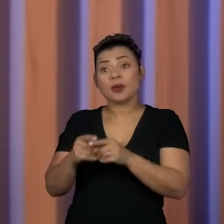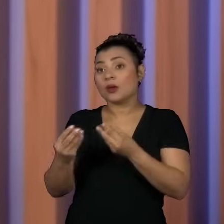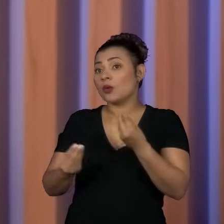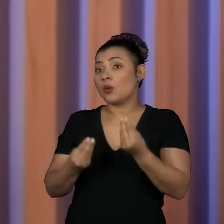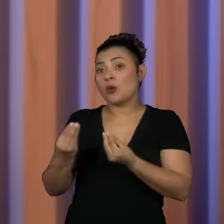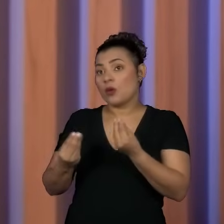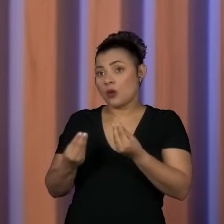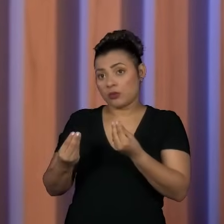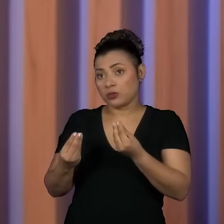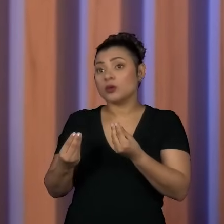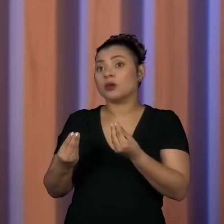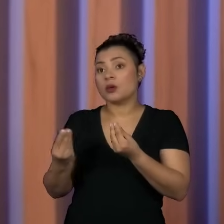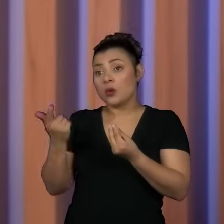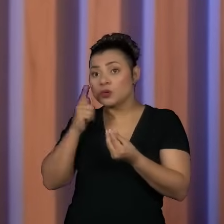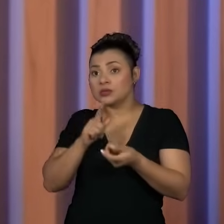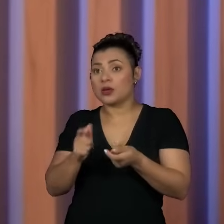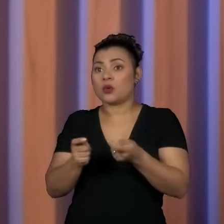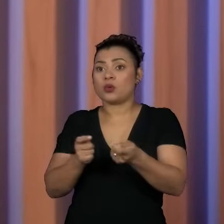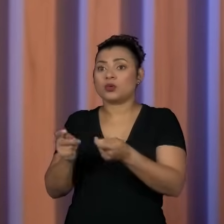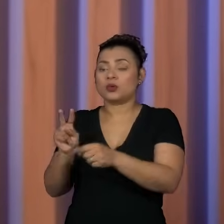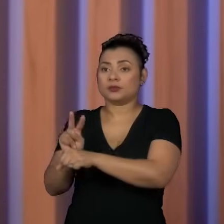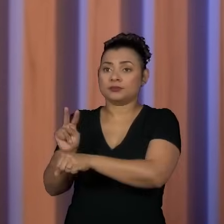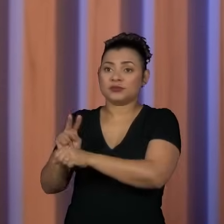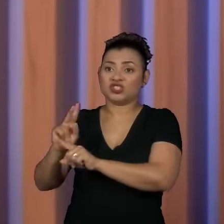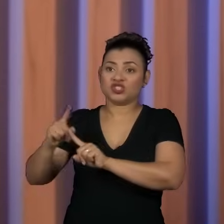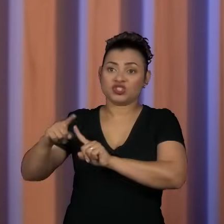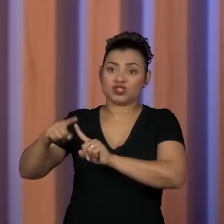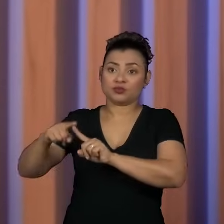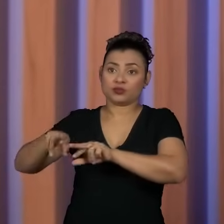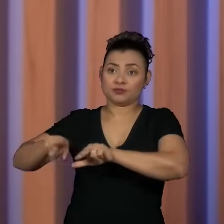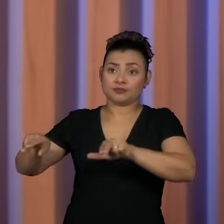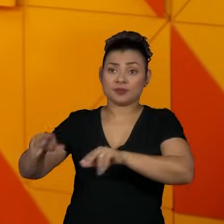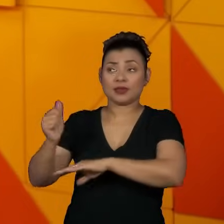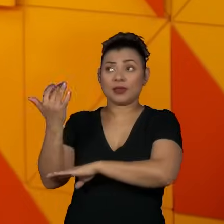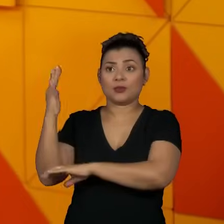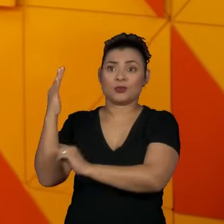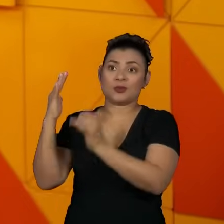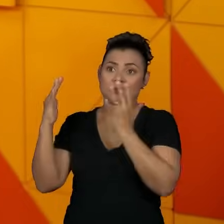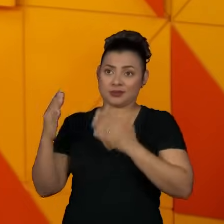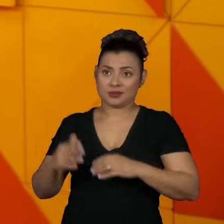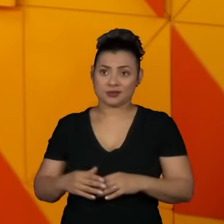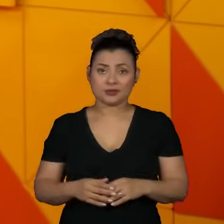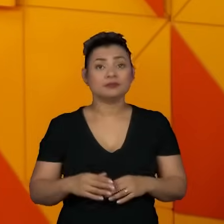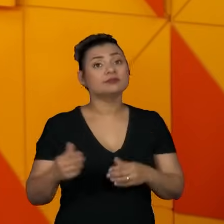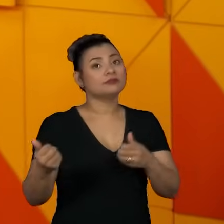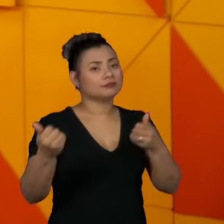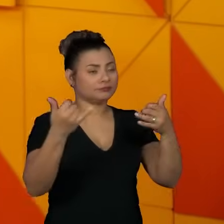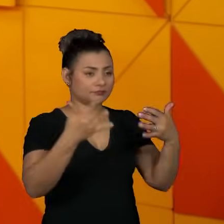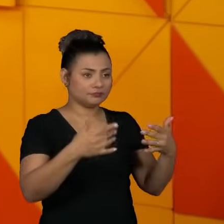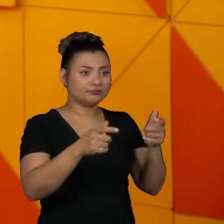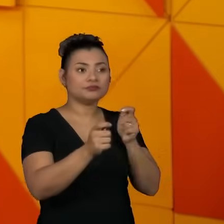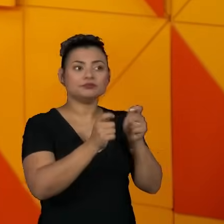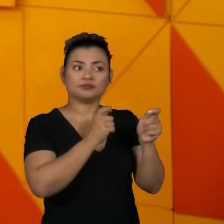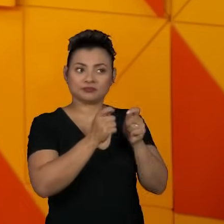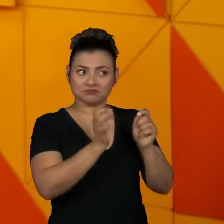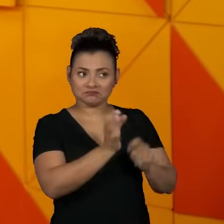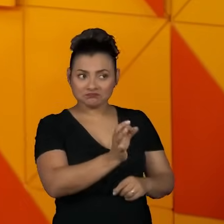né, o controle da conservação dessas espécies na natureza. A gente falou ali antes da